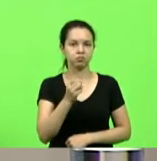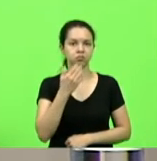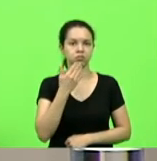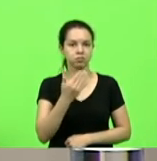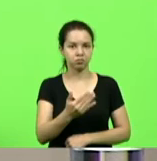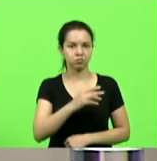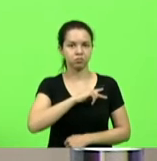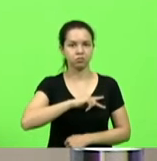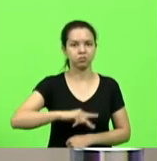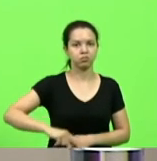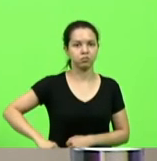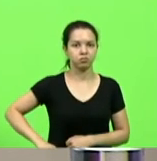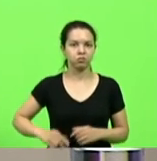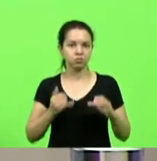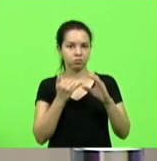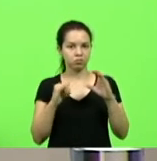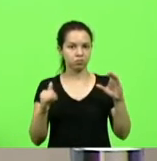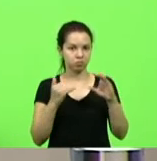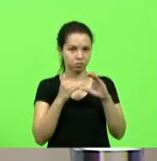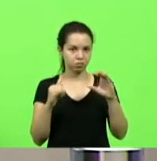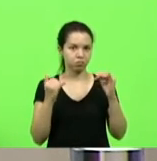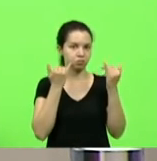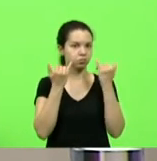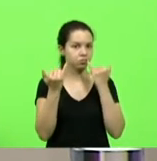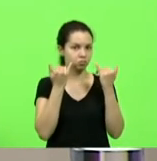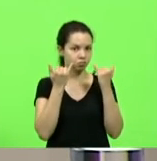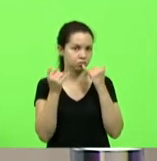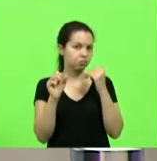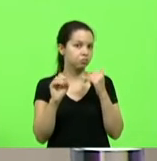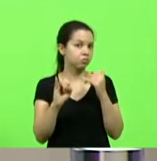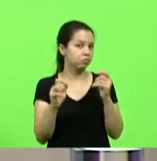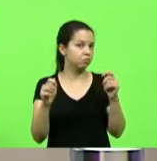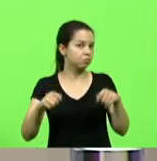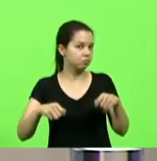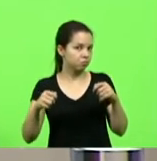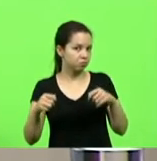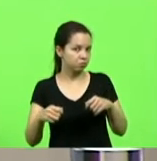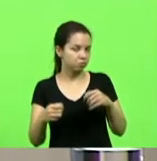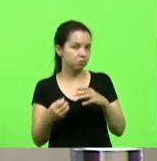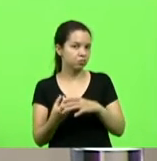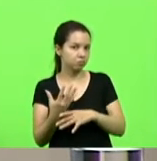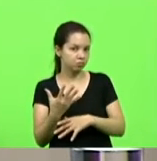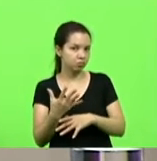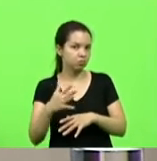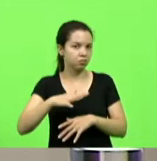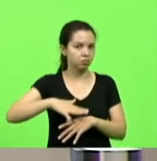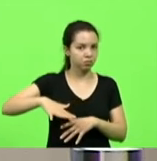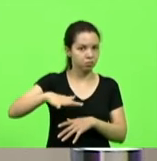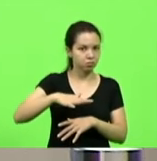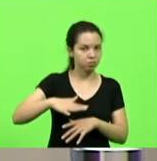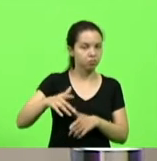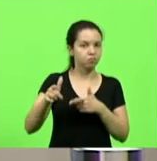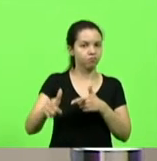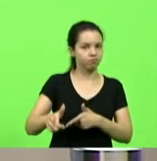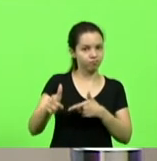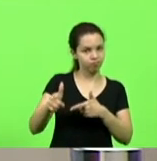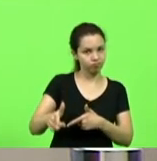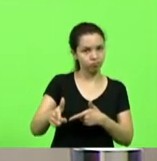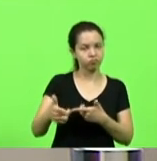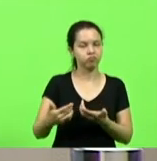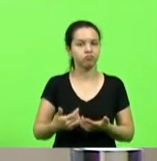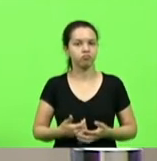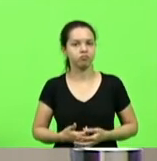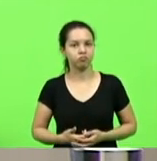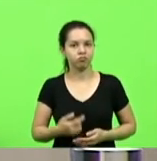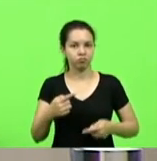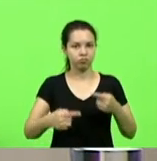presidente da Celesc informações acerca da possibilidade de criação de uma regional da Celesc em Caçador. Em discussão. Não havendo quem queira